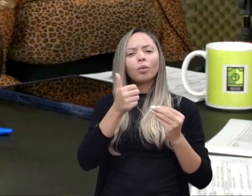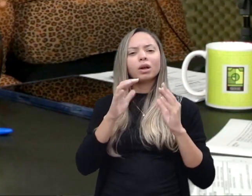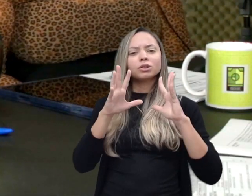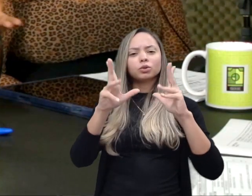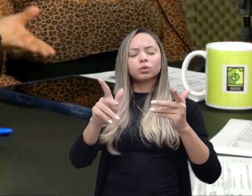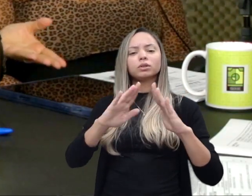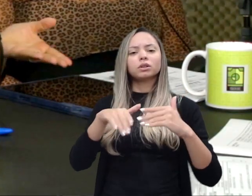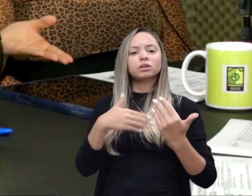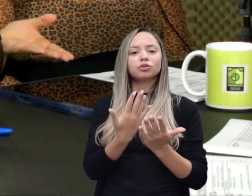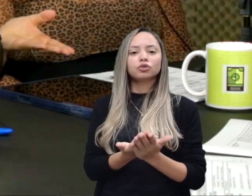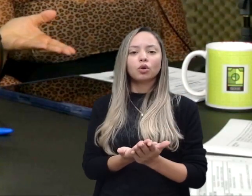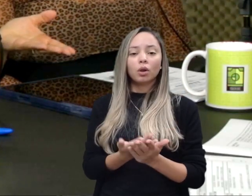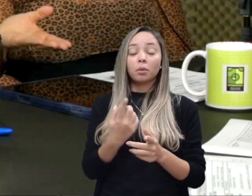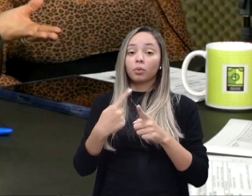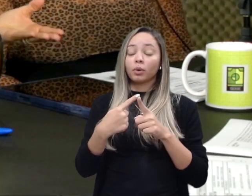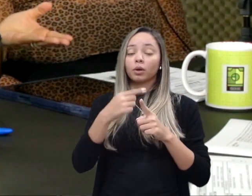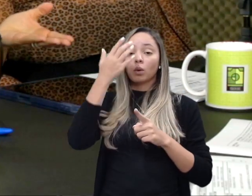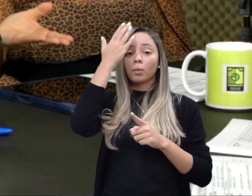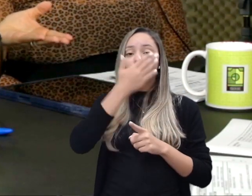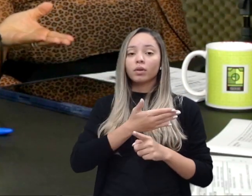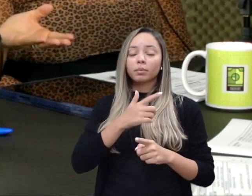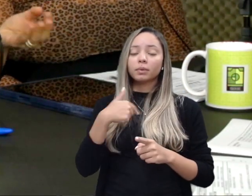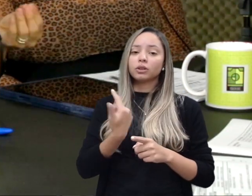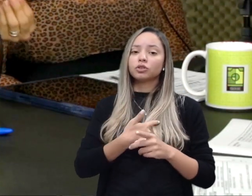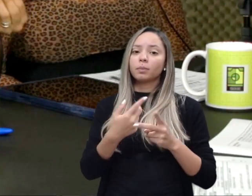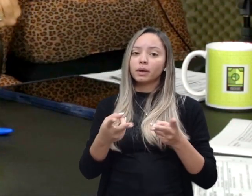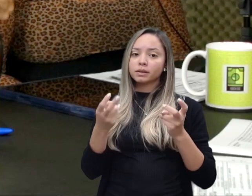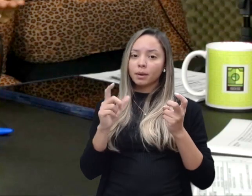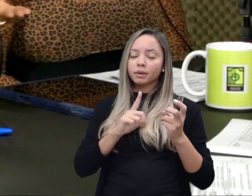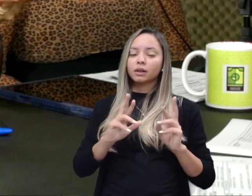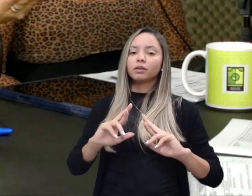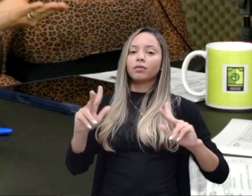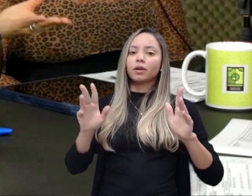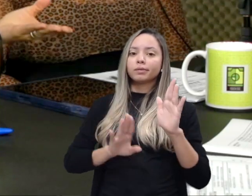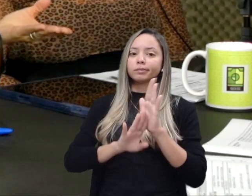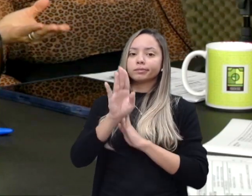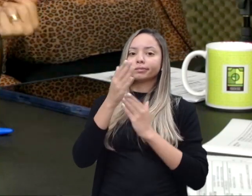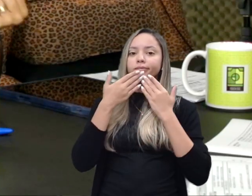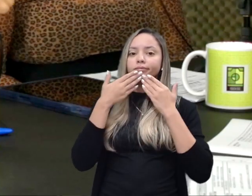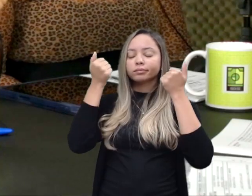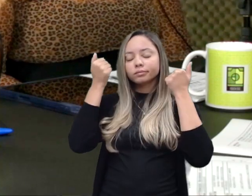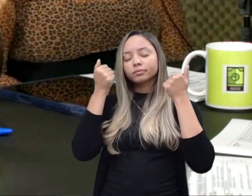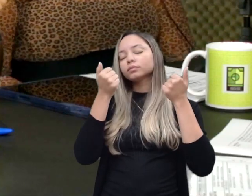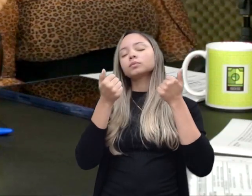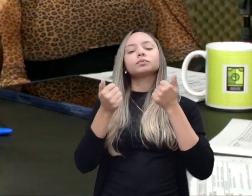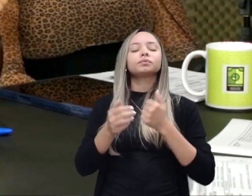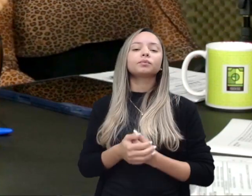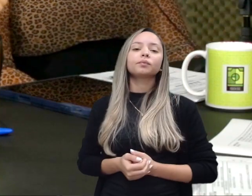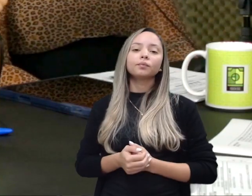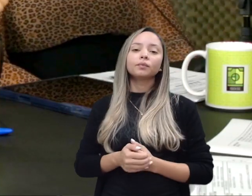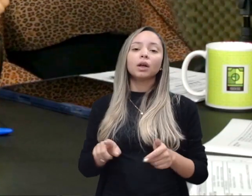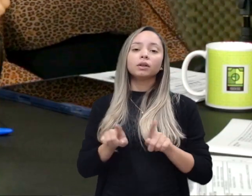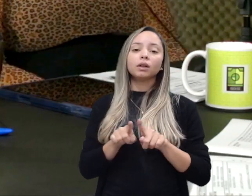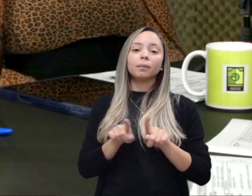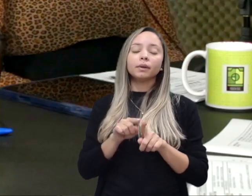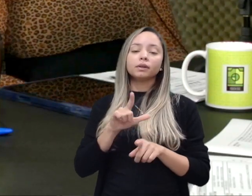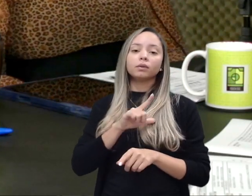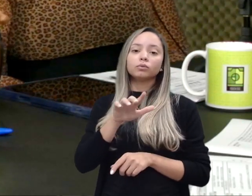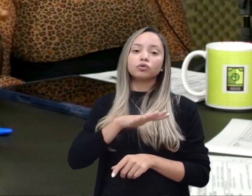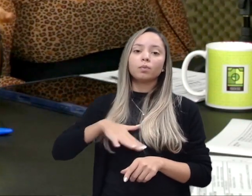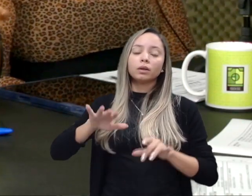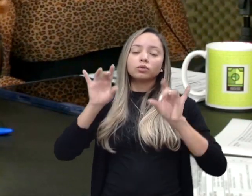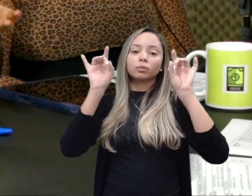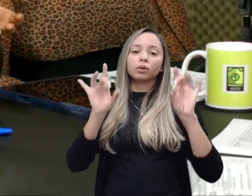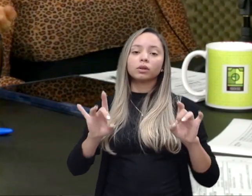porque comprovadamente você vê a diferença. Sim. Né? Escolas, a fonoaudiologia é outra que tem ocupado um espaço importante na escola, então a gente